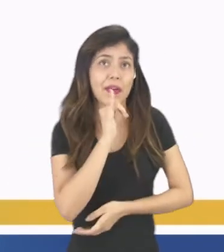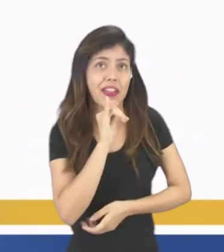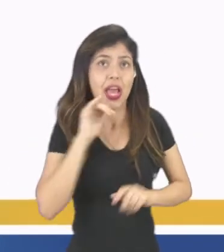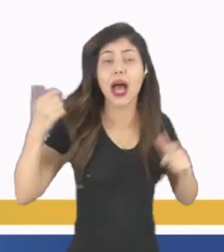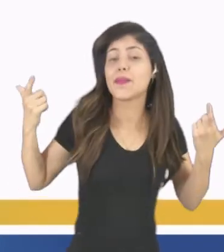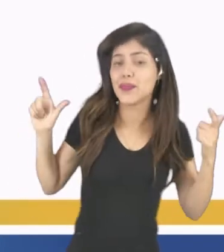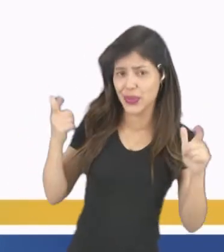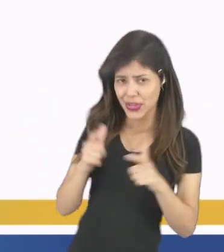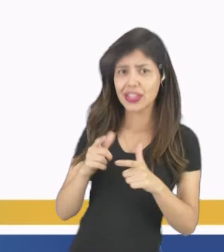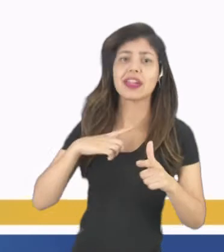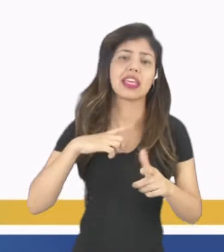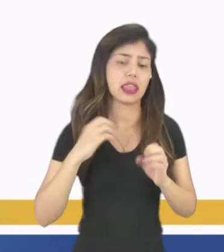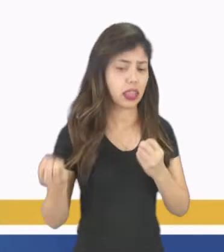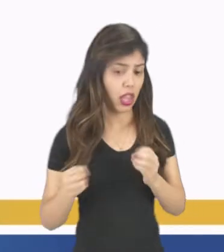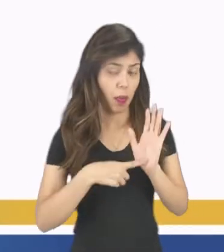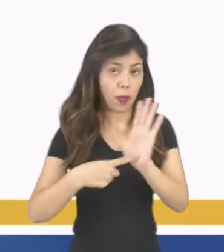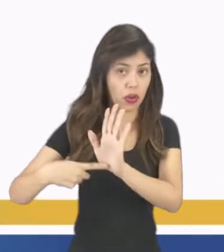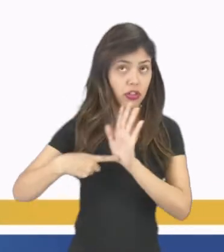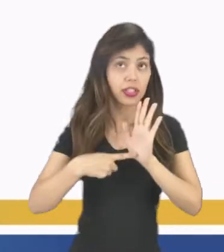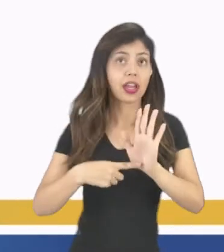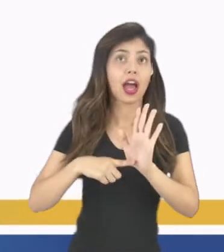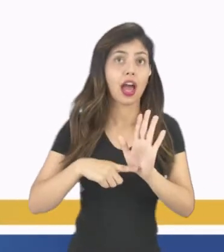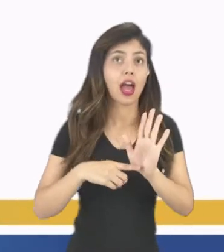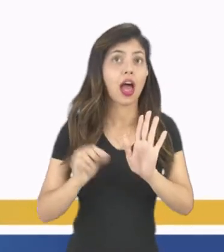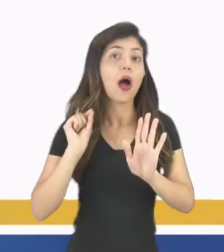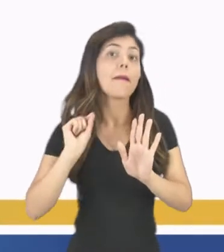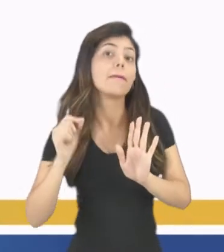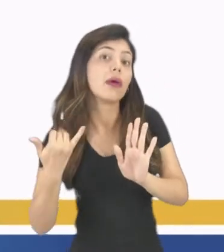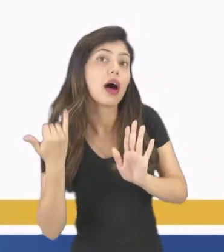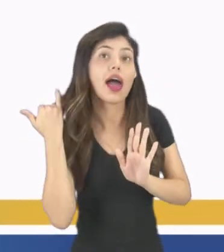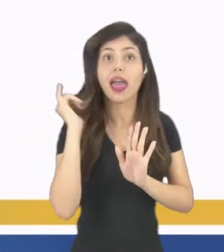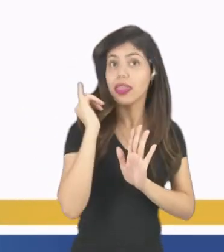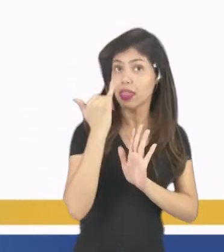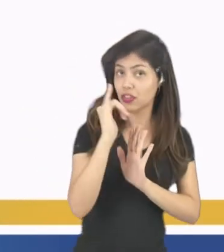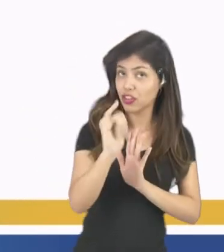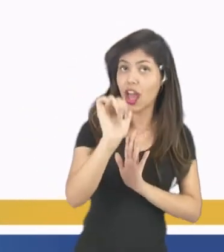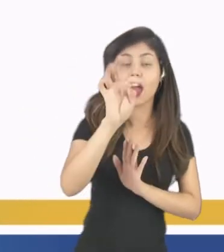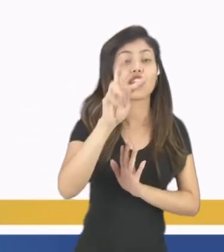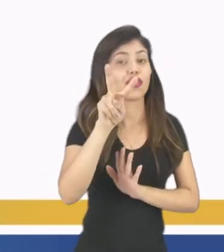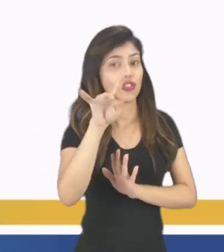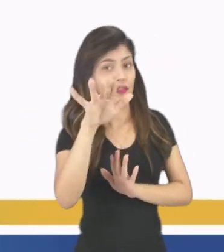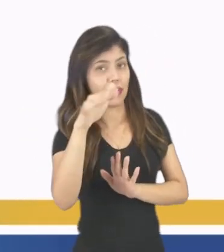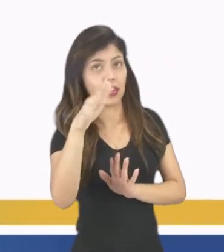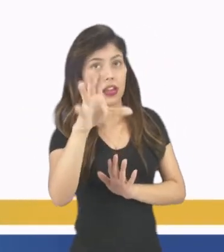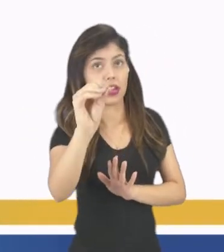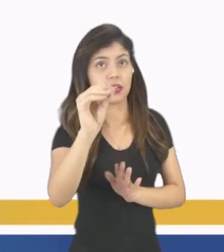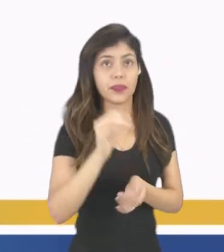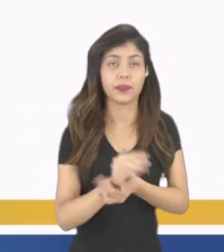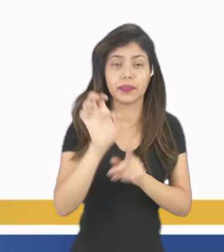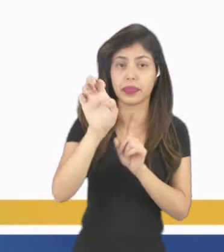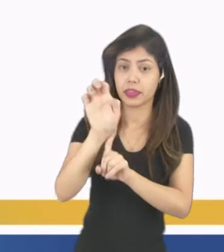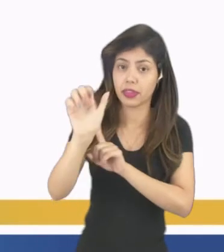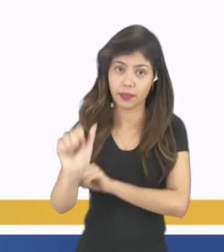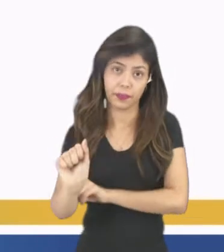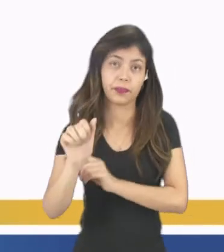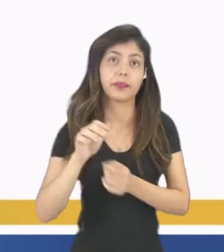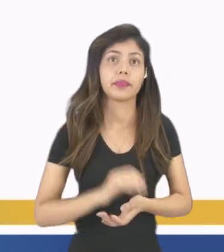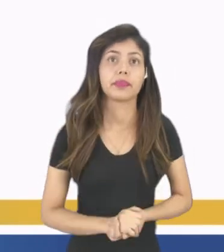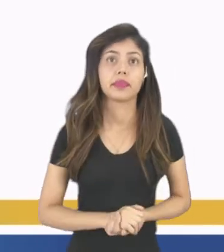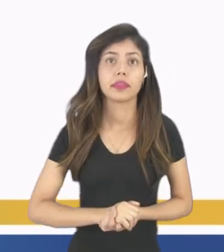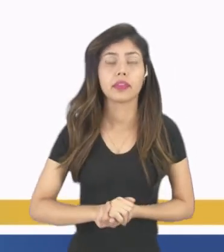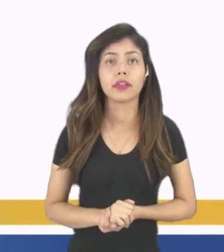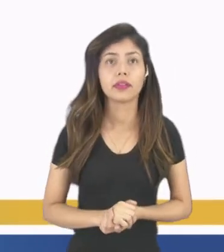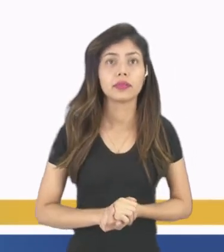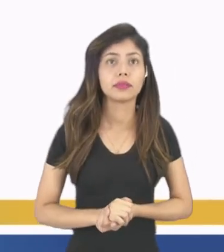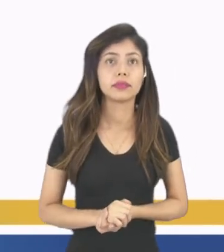ser fornecida aos reagentes, é denominada energia de ativação, representado pelo E maiúsculo